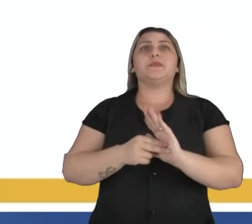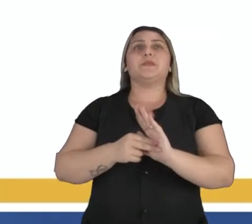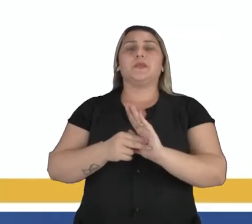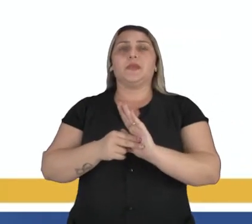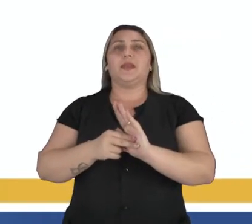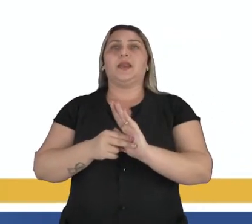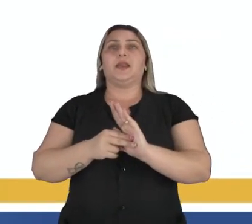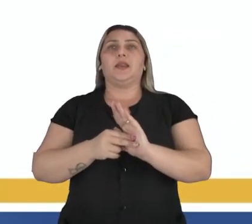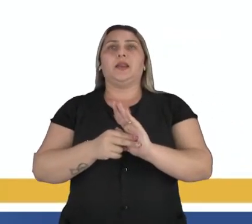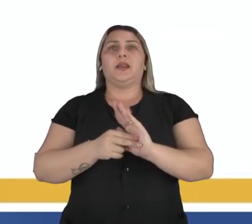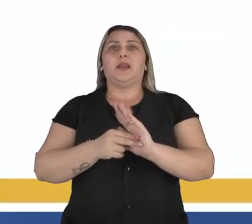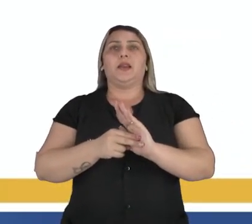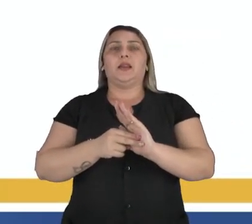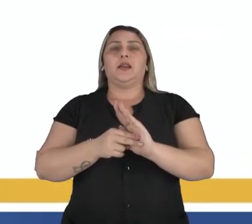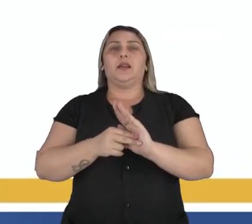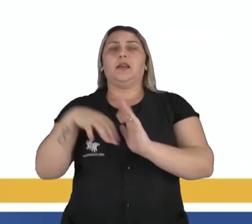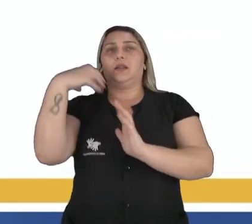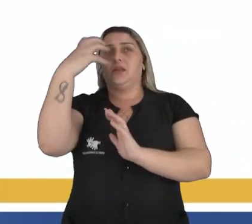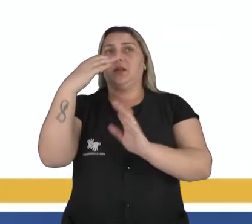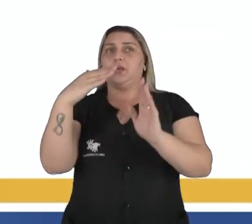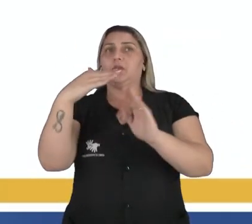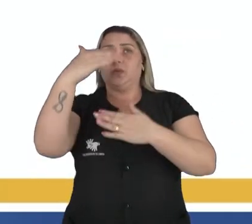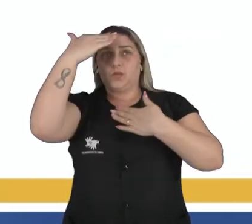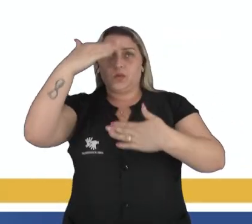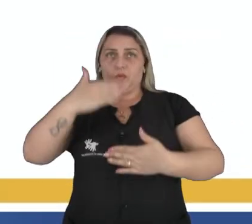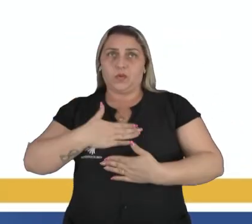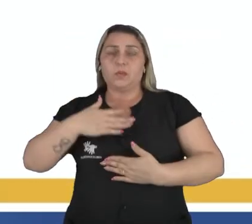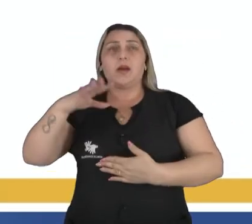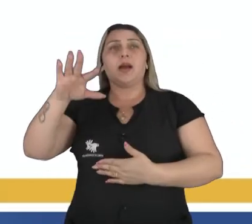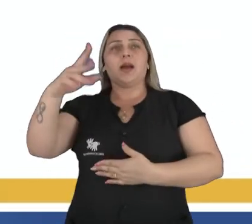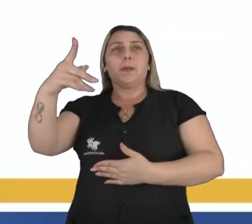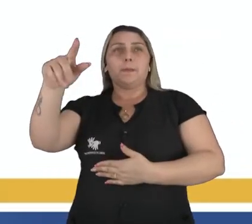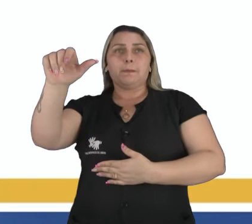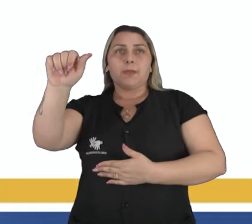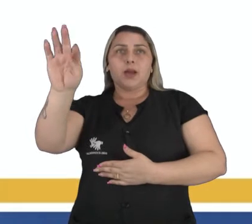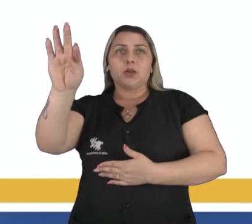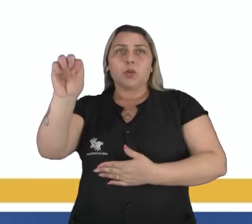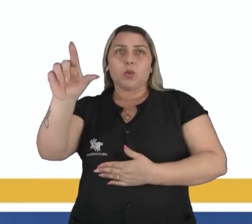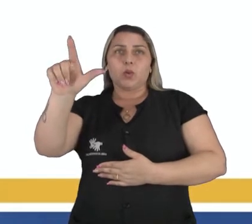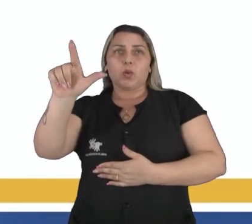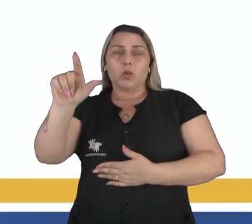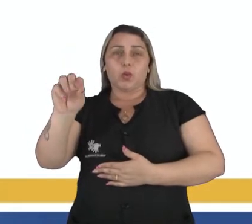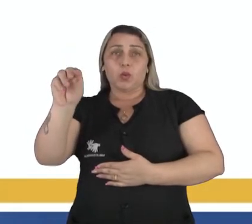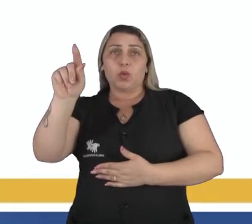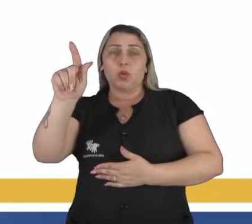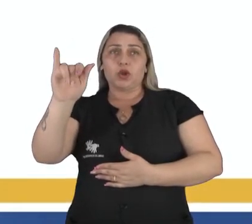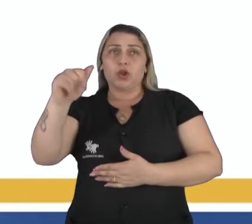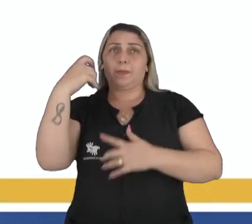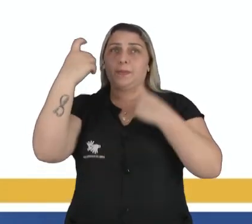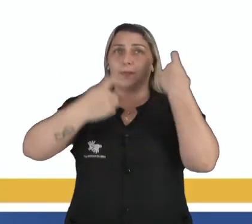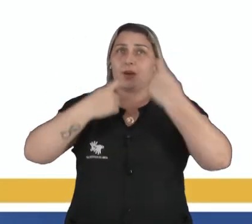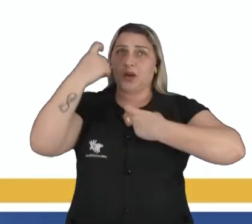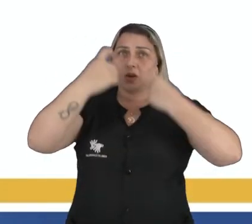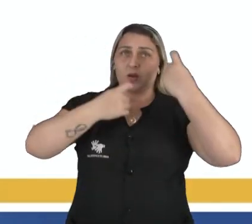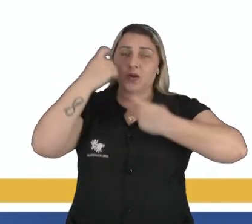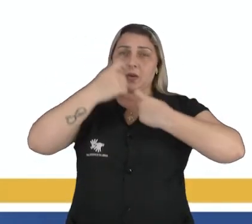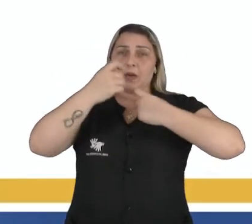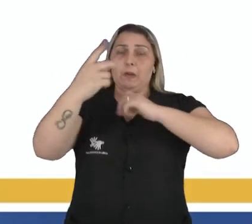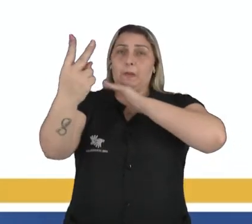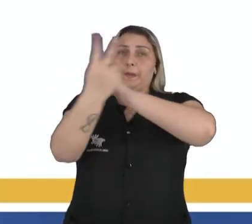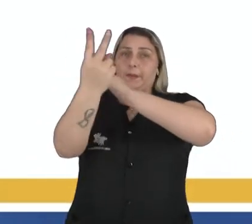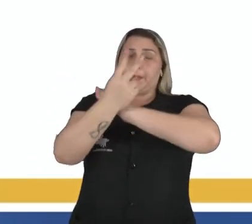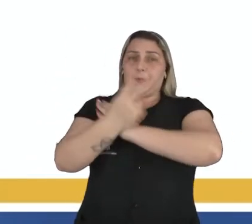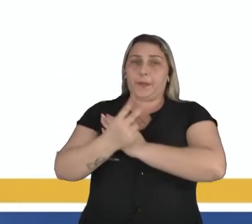culto Exagerado ao corpo patologia da modernidade é preocupações e cuidados extremos com o próprio